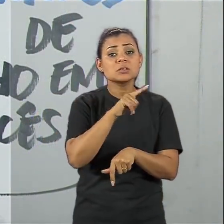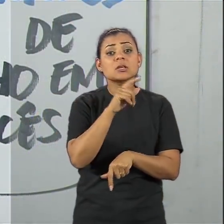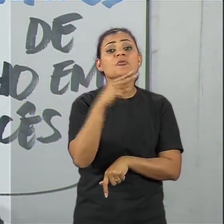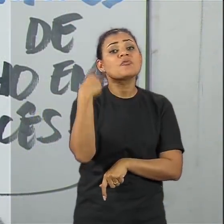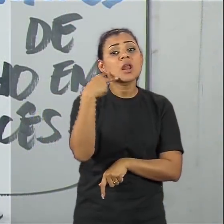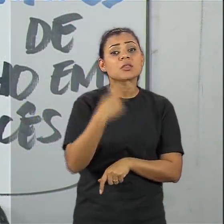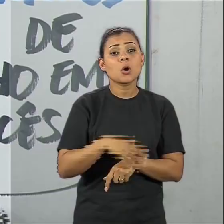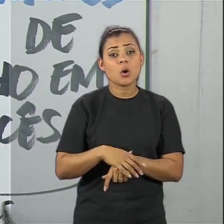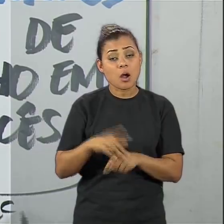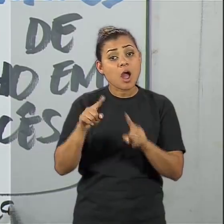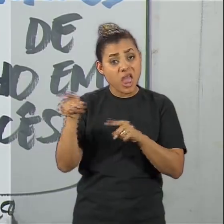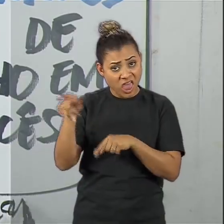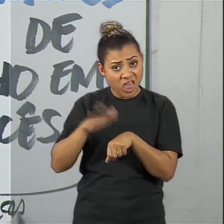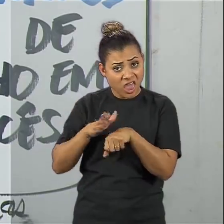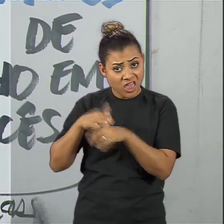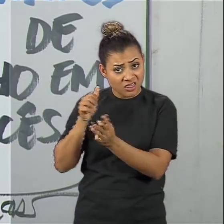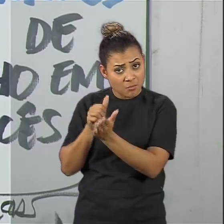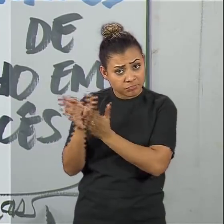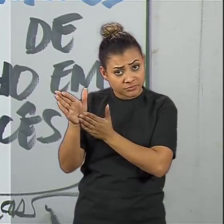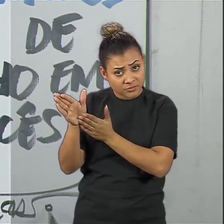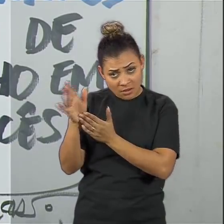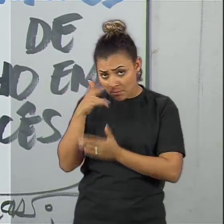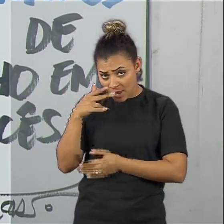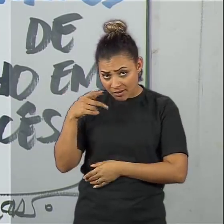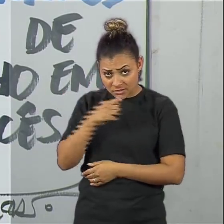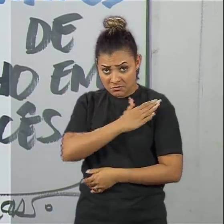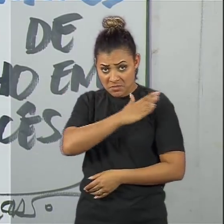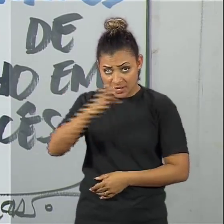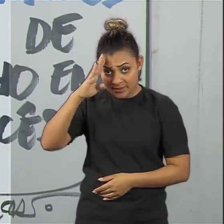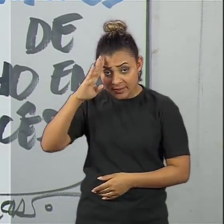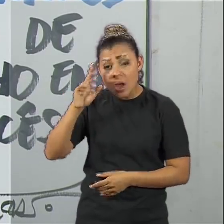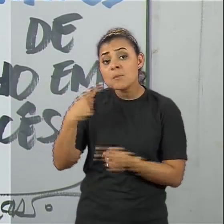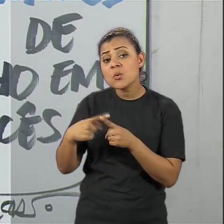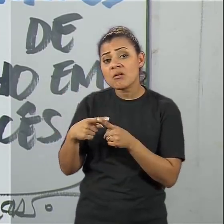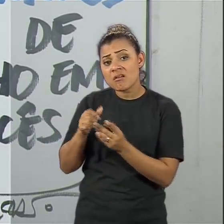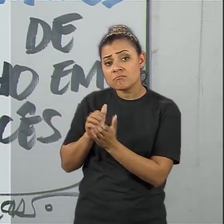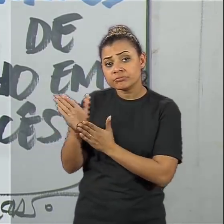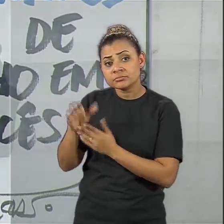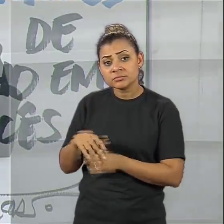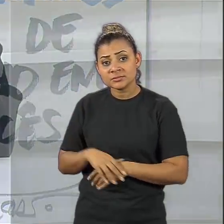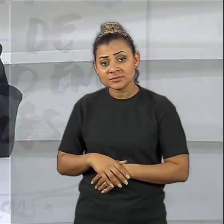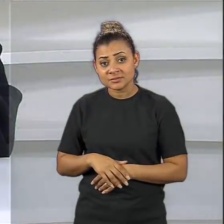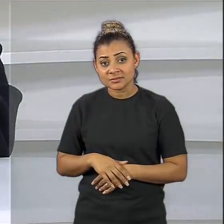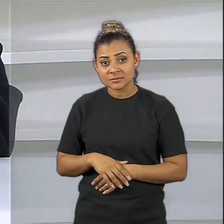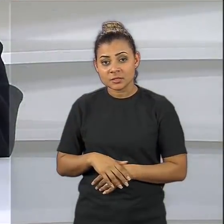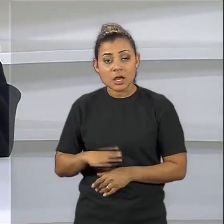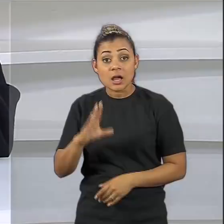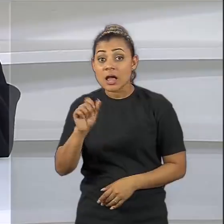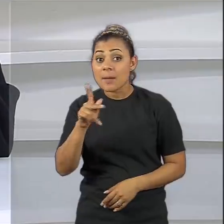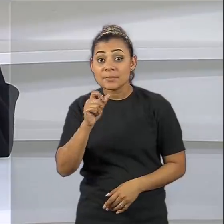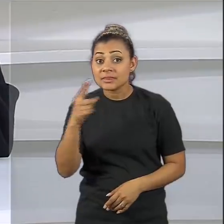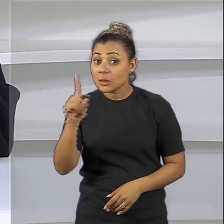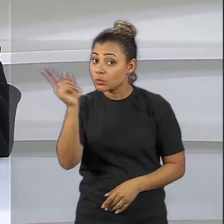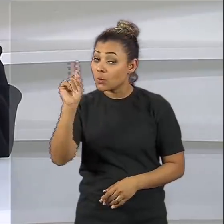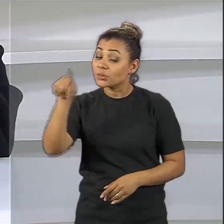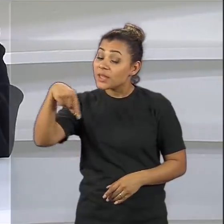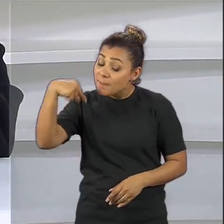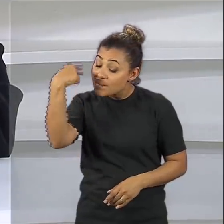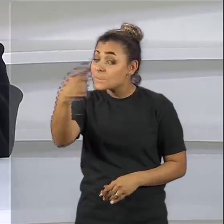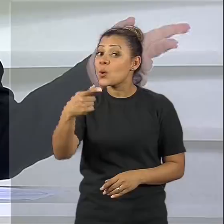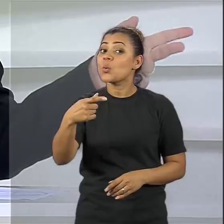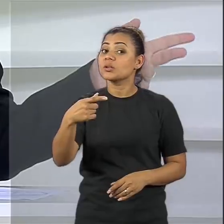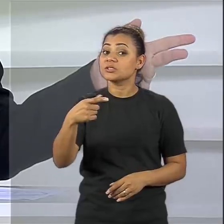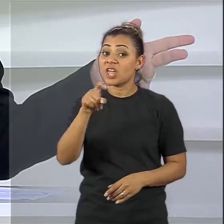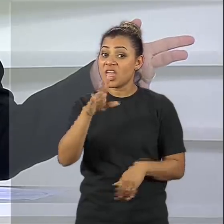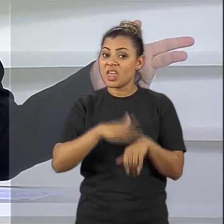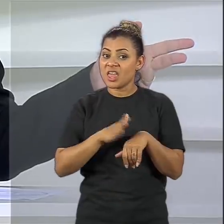por indisciplina, saiu mal das Forças Armadas, saiu como capitão. Né? Não saiu como capitão, ele foi promovido. Promovido a capitão. Ele era